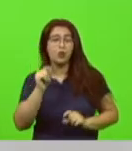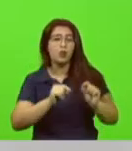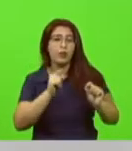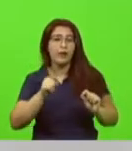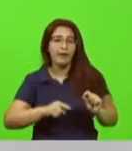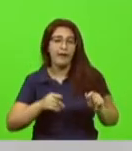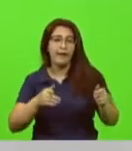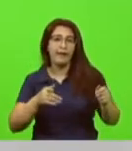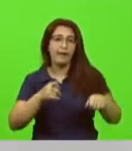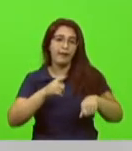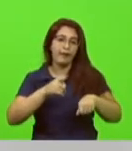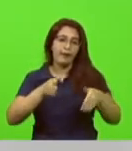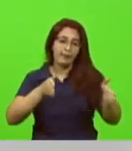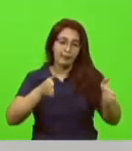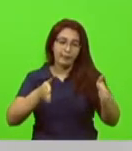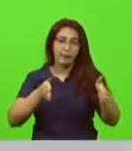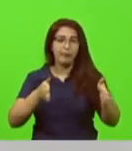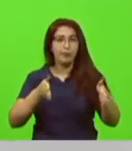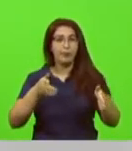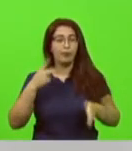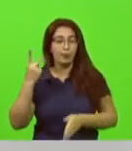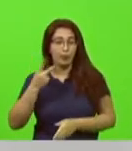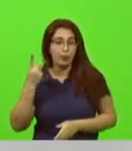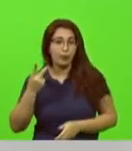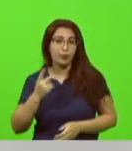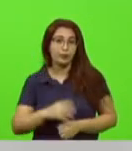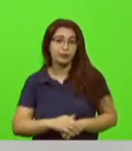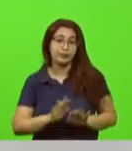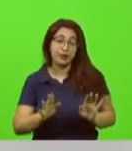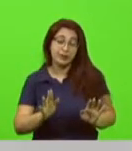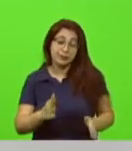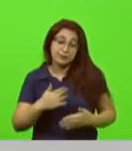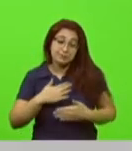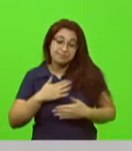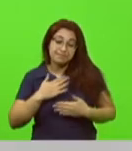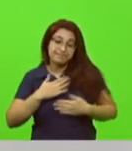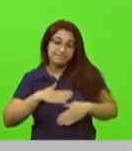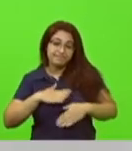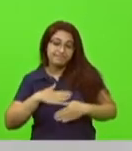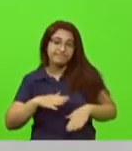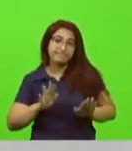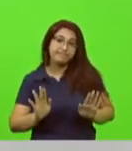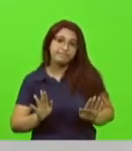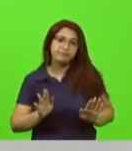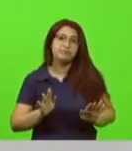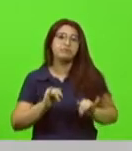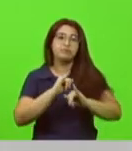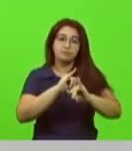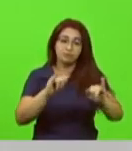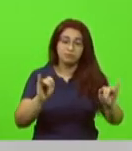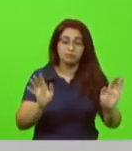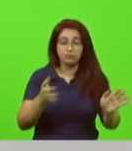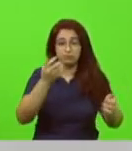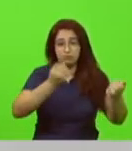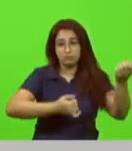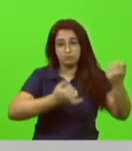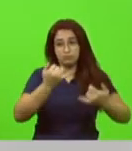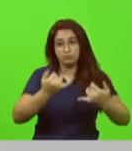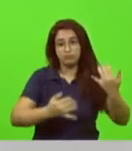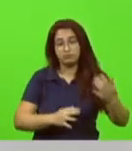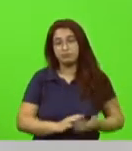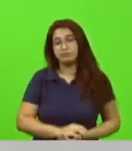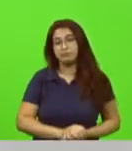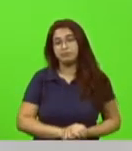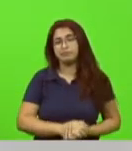né? Eu fiquei meio retraído, mas me manifestei, sim. E eu gostaria muito que